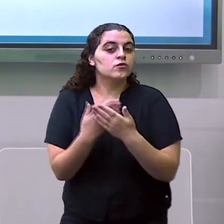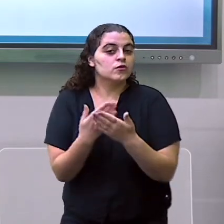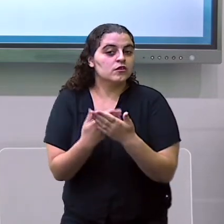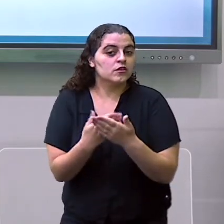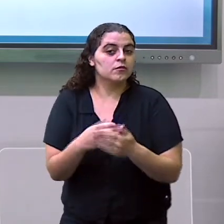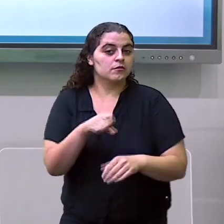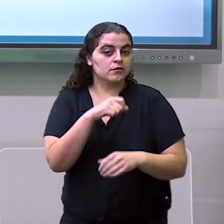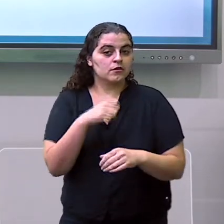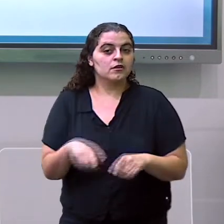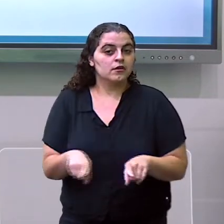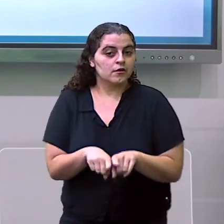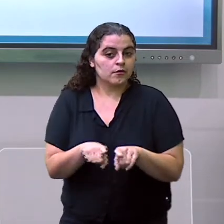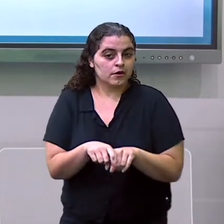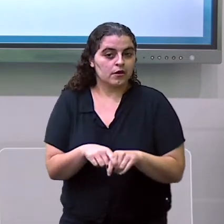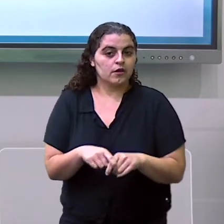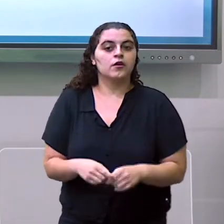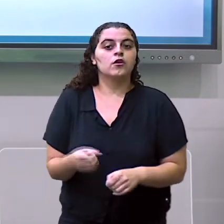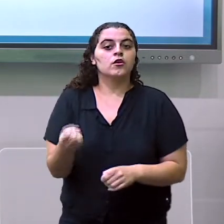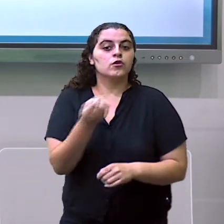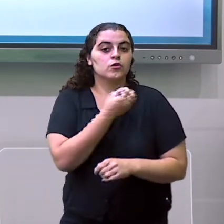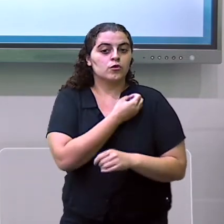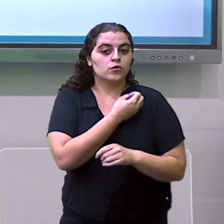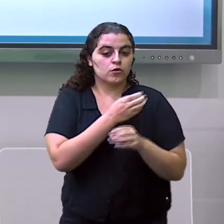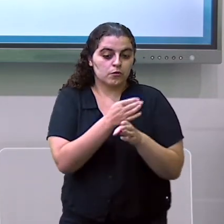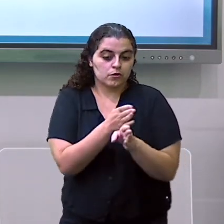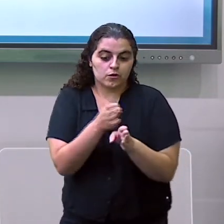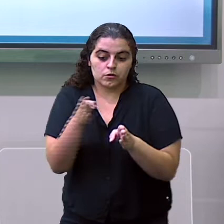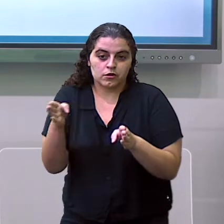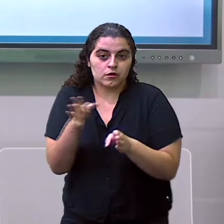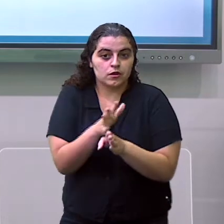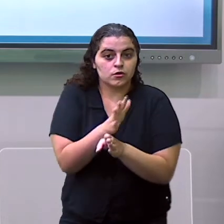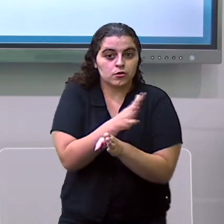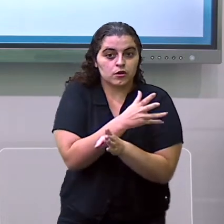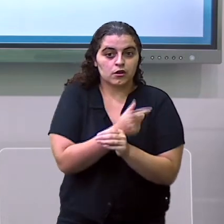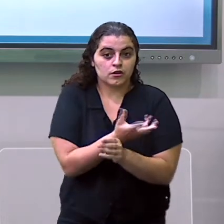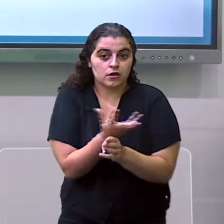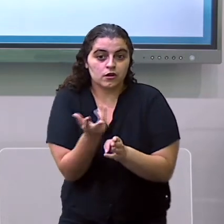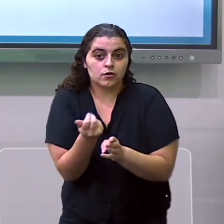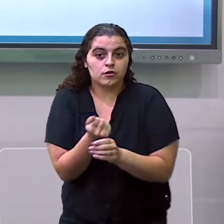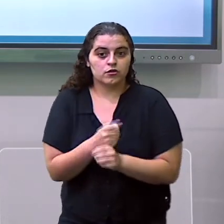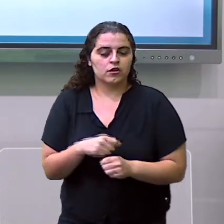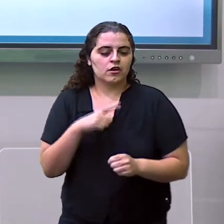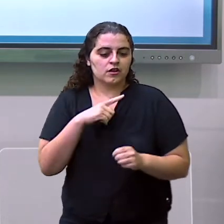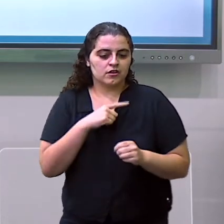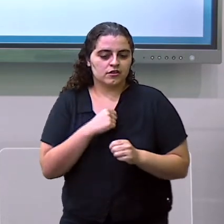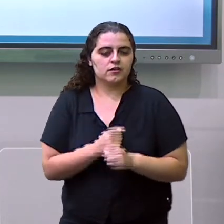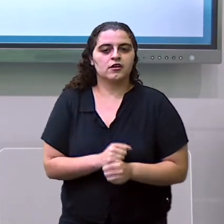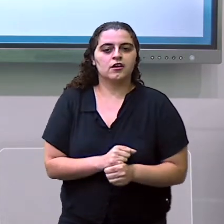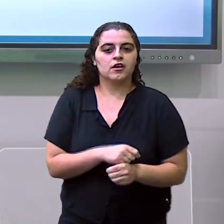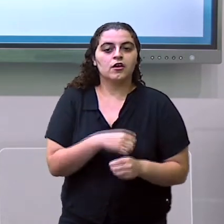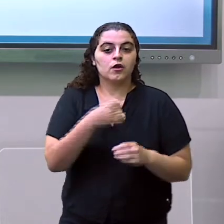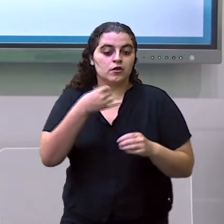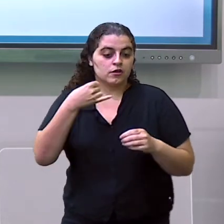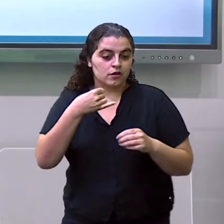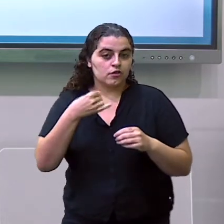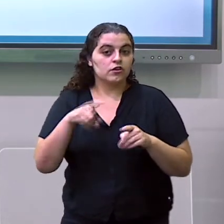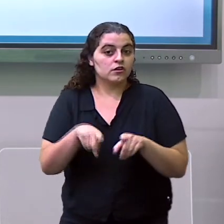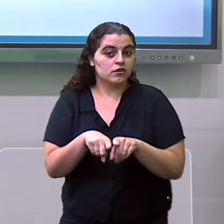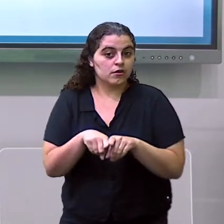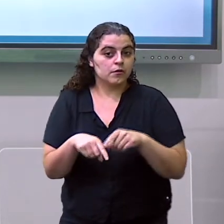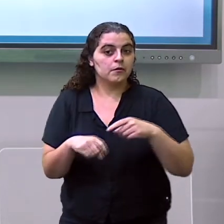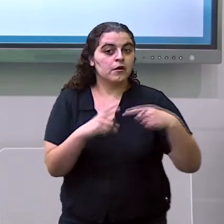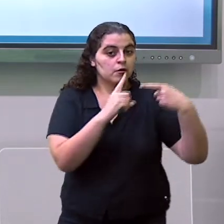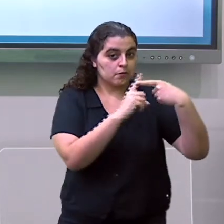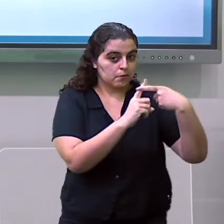são naturais, os números inteiros são aqueles que possuem o lado positivo e o lado negativo, né?